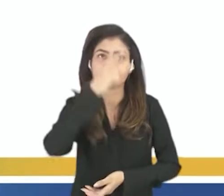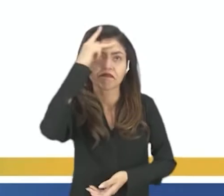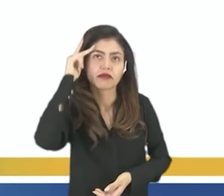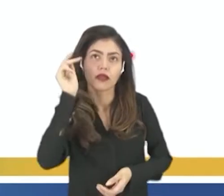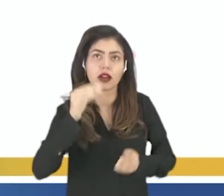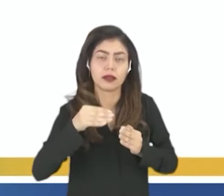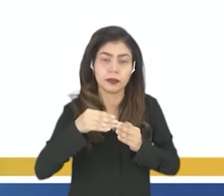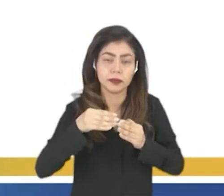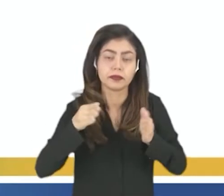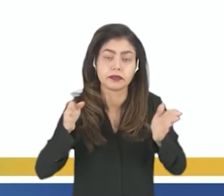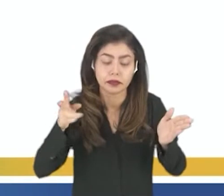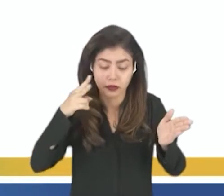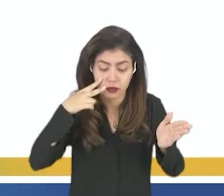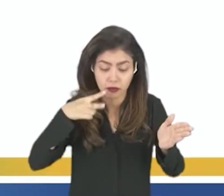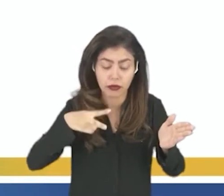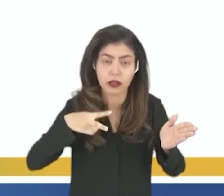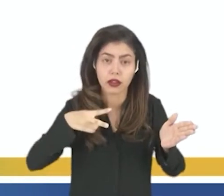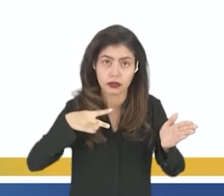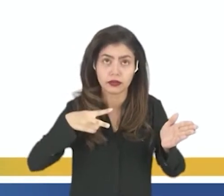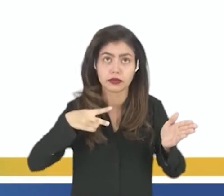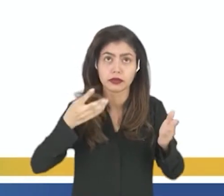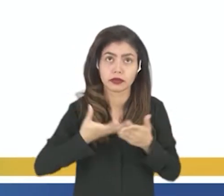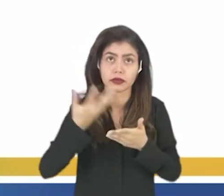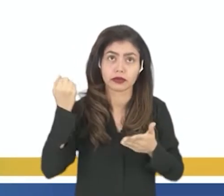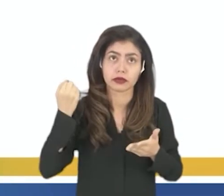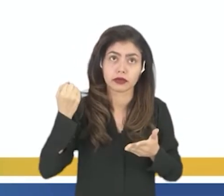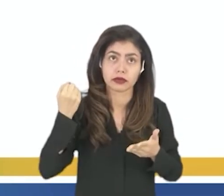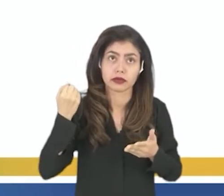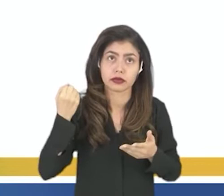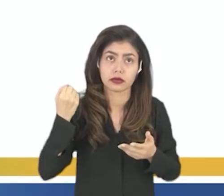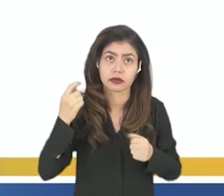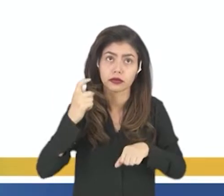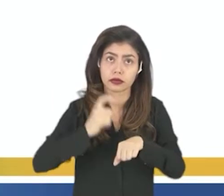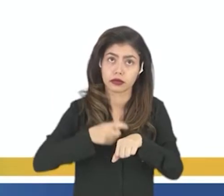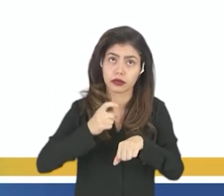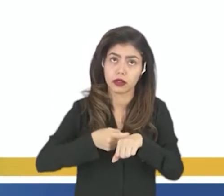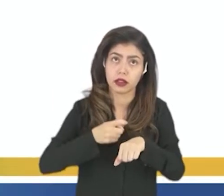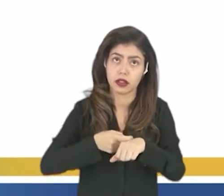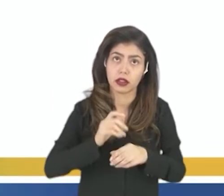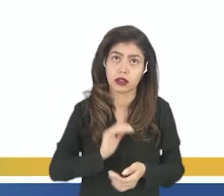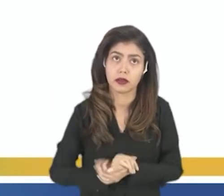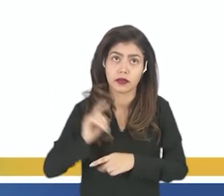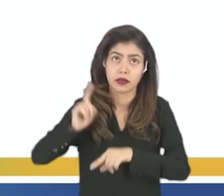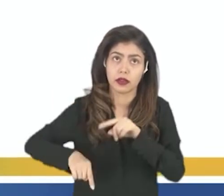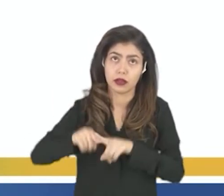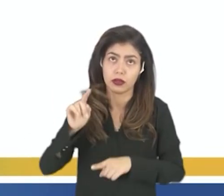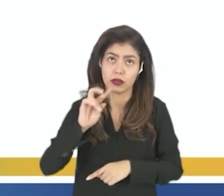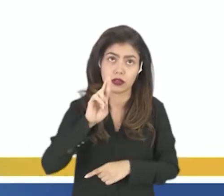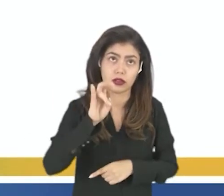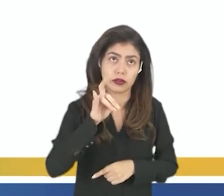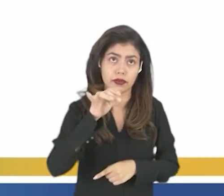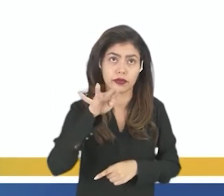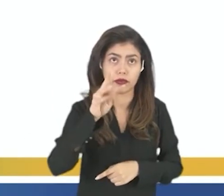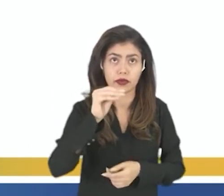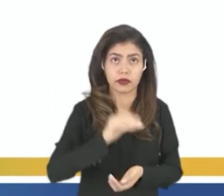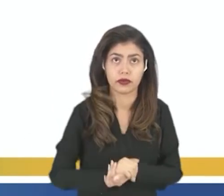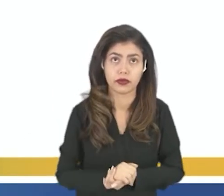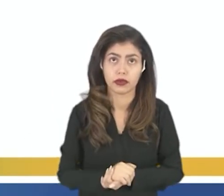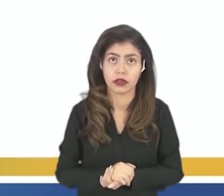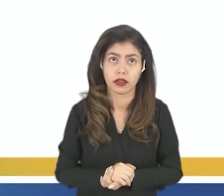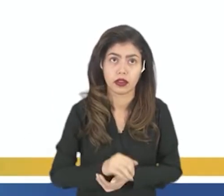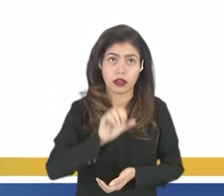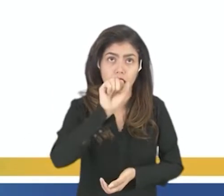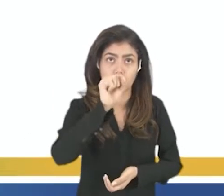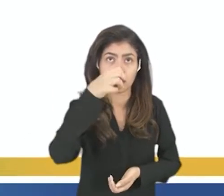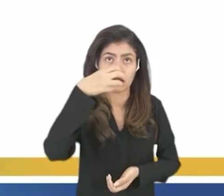de lixo abrir uma máquina de radioterapia abandonado a retiraram de lá uma pedra brilhante que era um material radioativo o césio-137